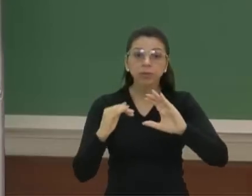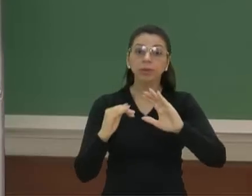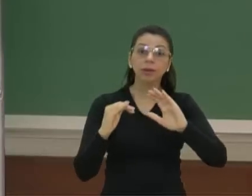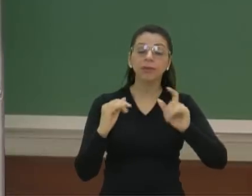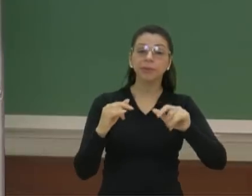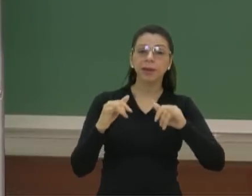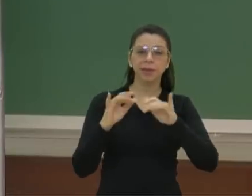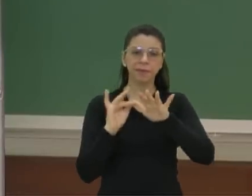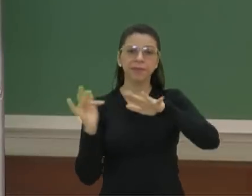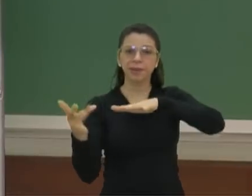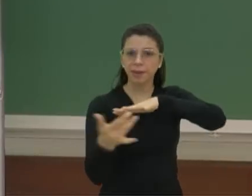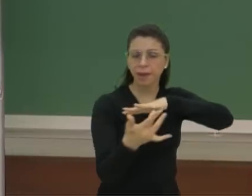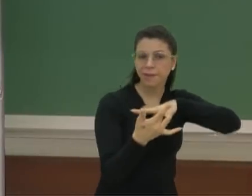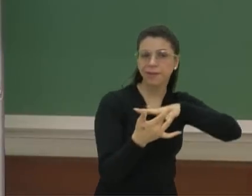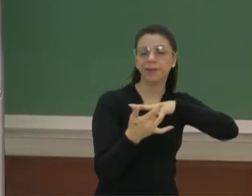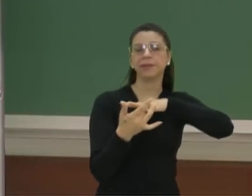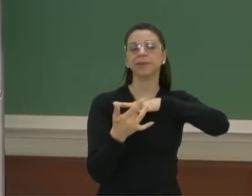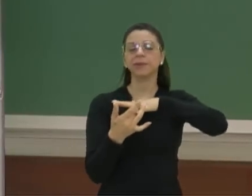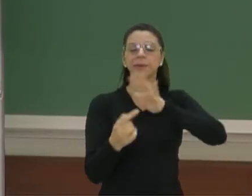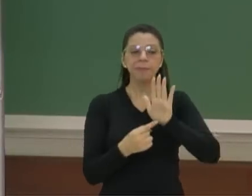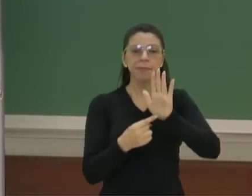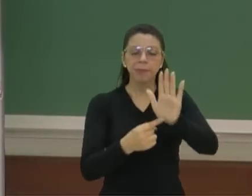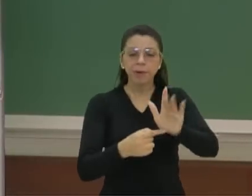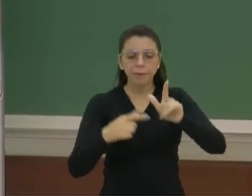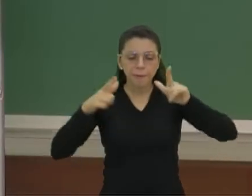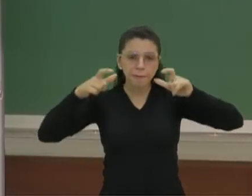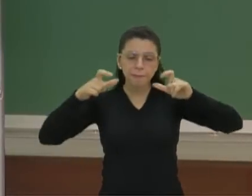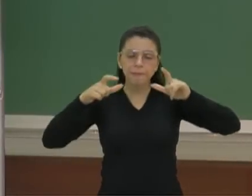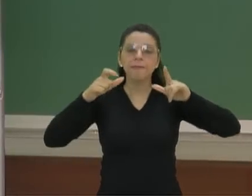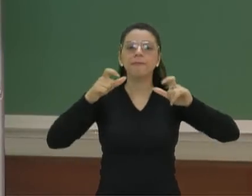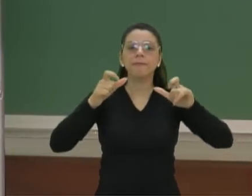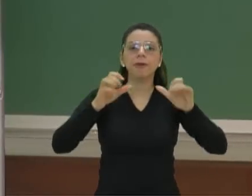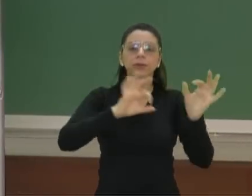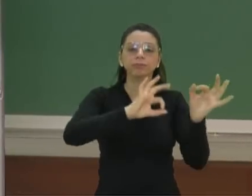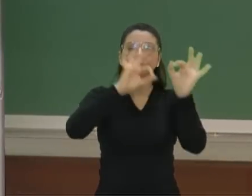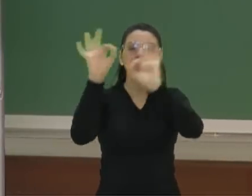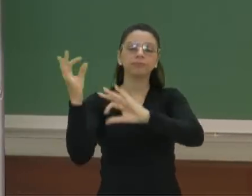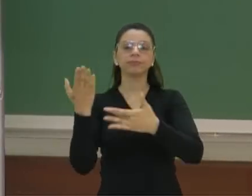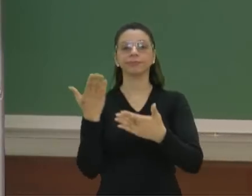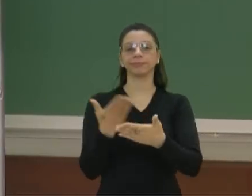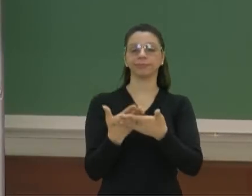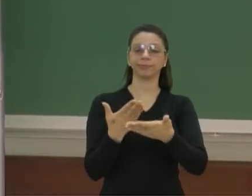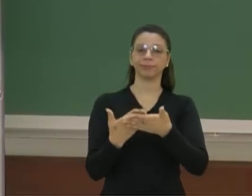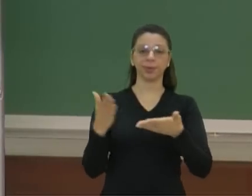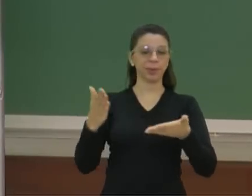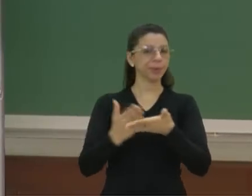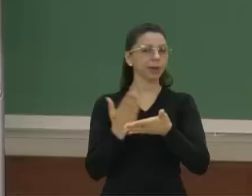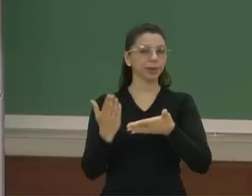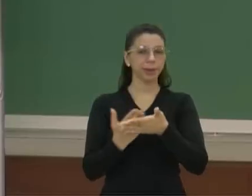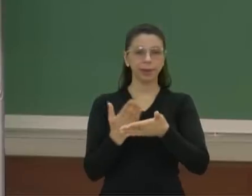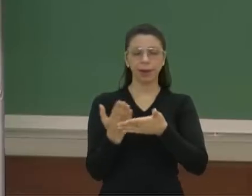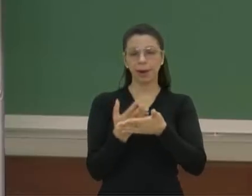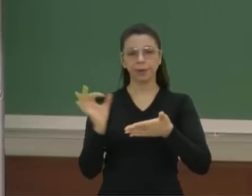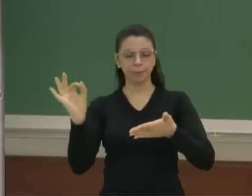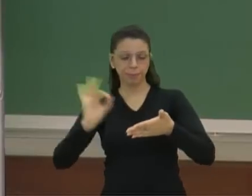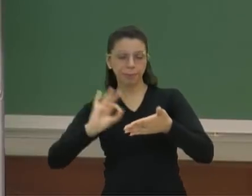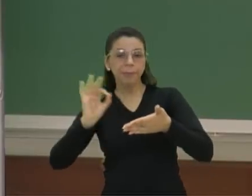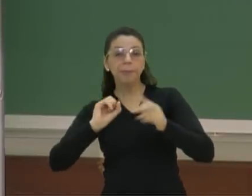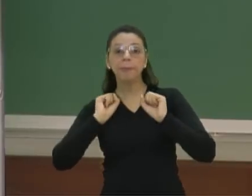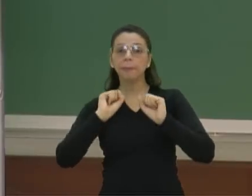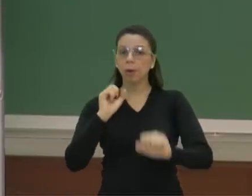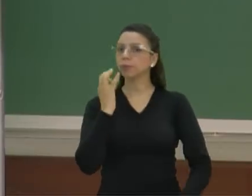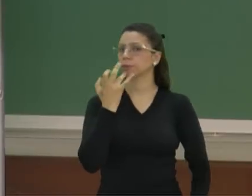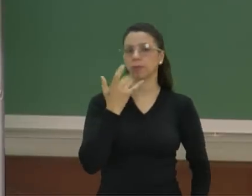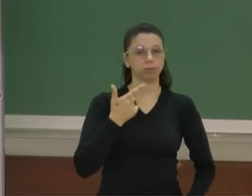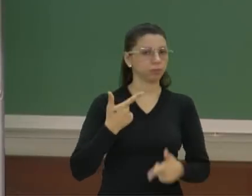nas redes sociais, me marquem e tirem foto assistindo aula, com o caderno super caprichado. Pode fazer colorido, não